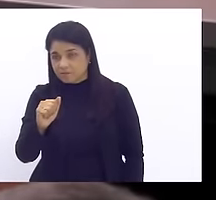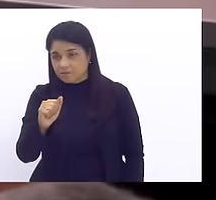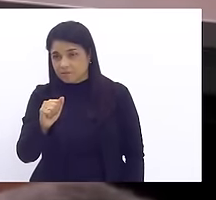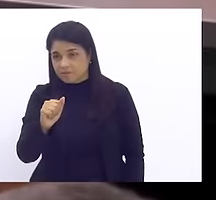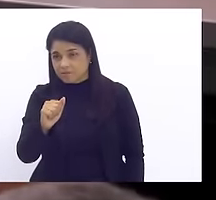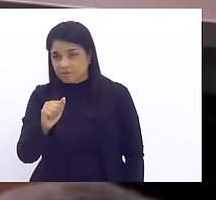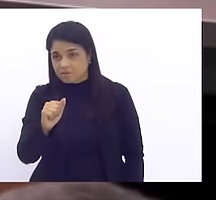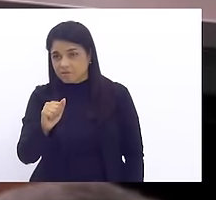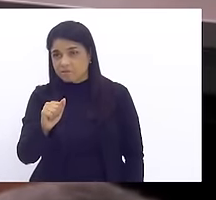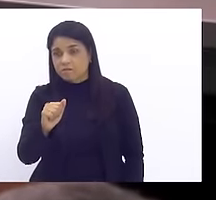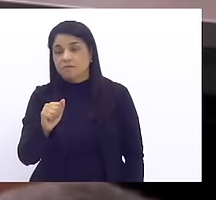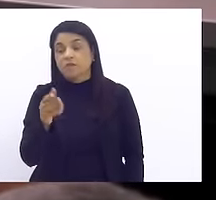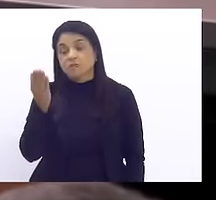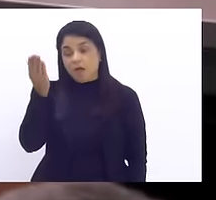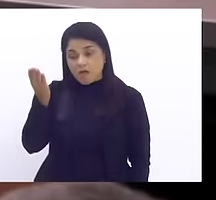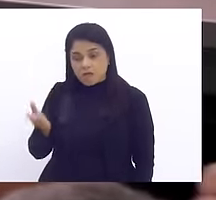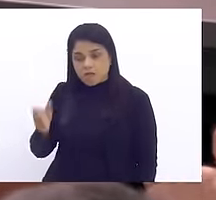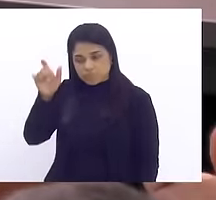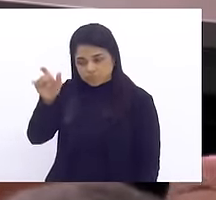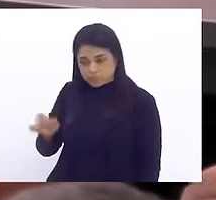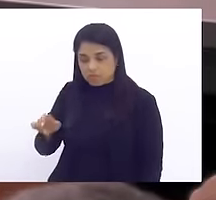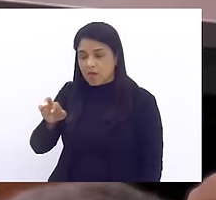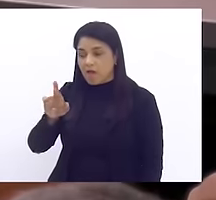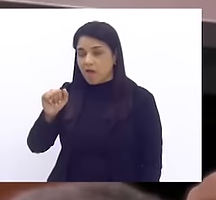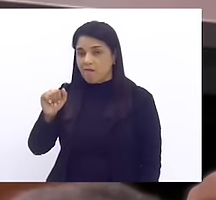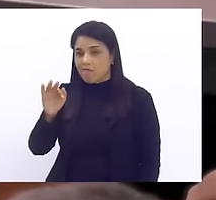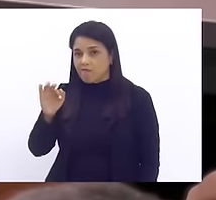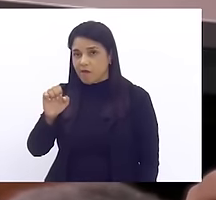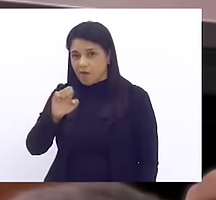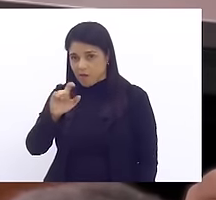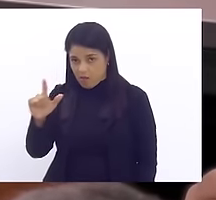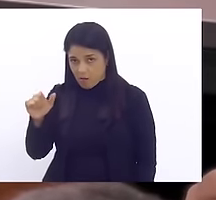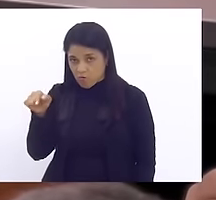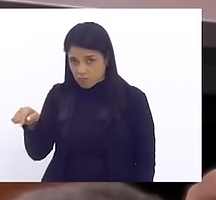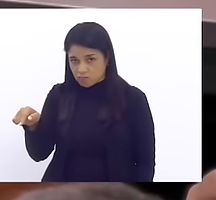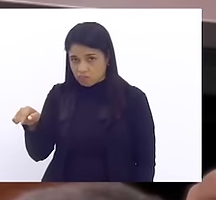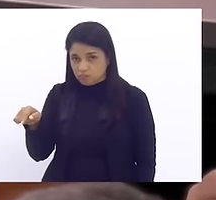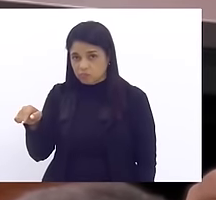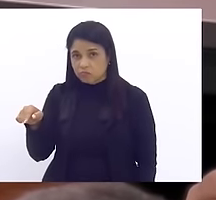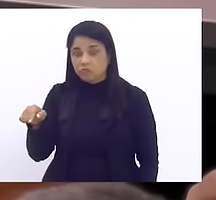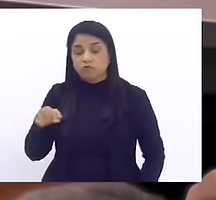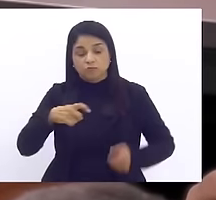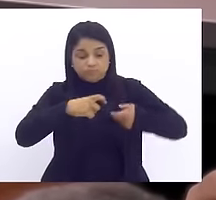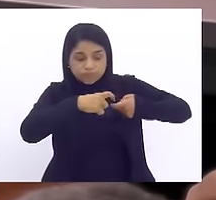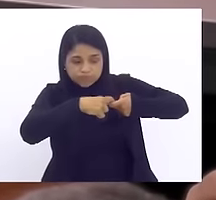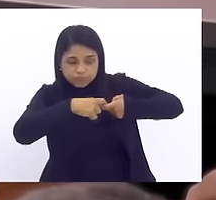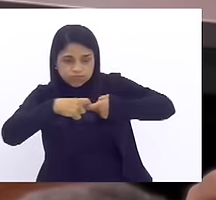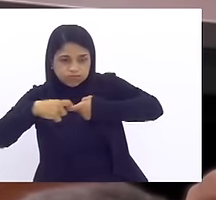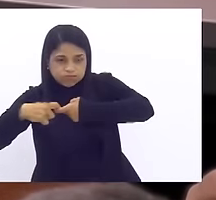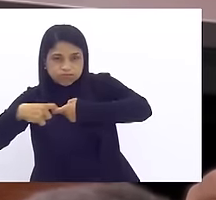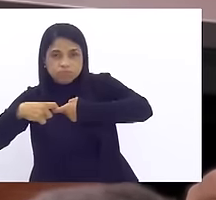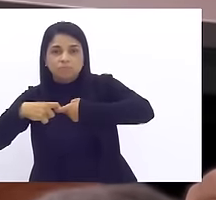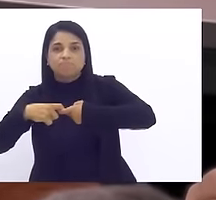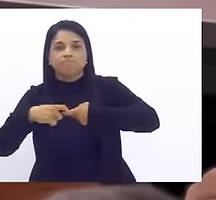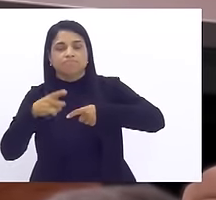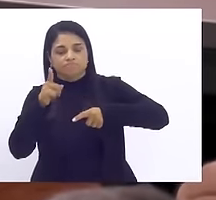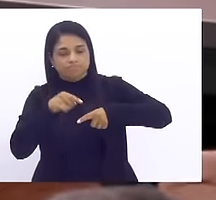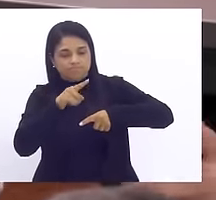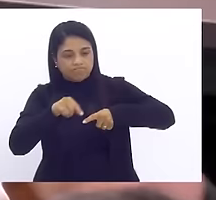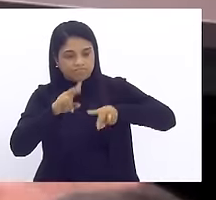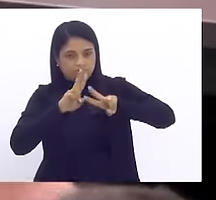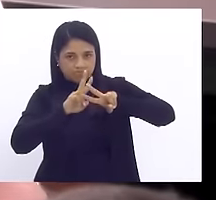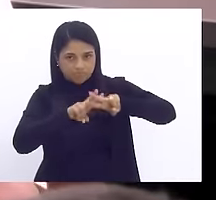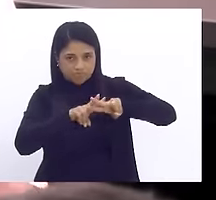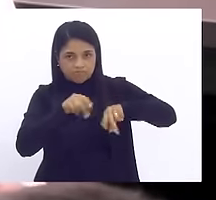daquilo que pode me dizer se no caso de remoção de veículo por transporte ilegal a chave